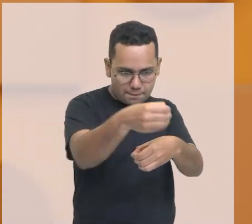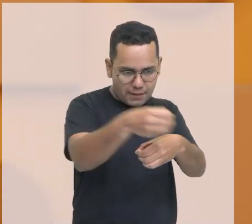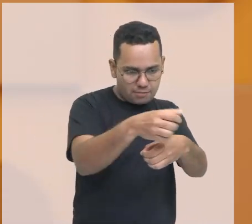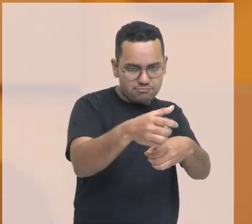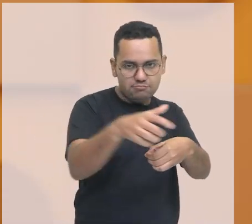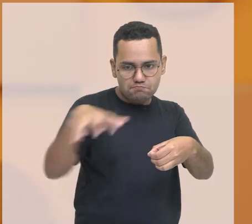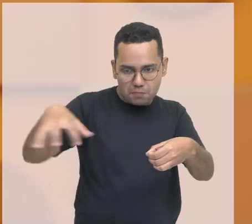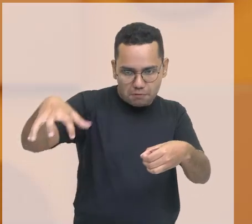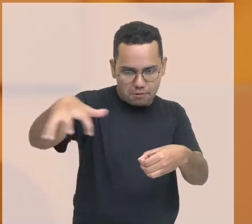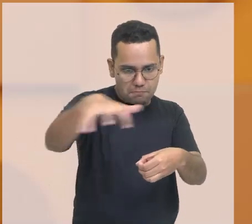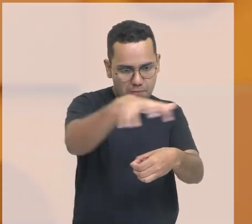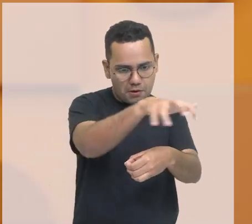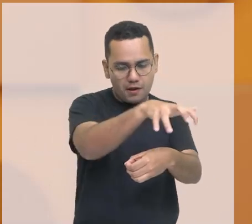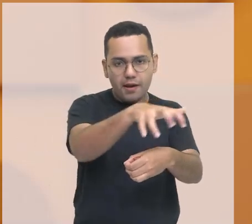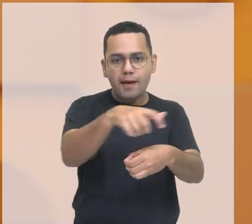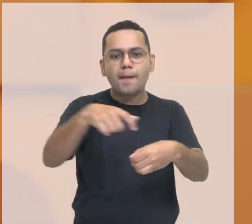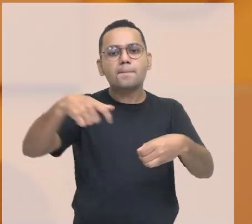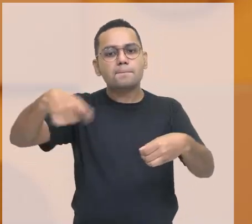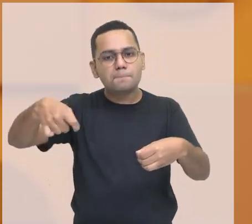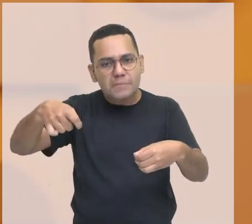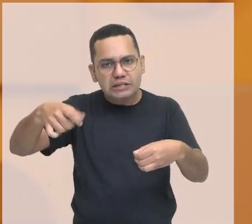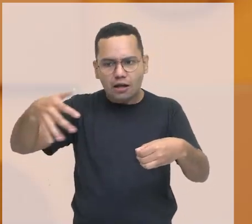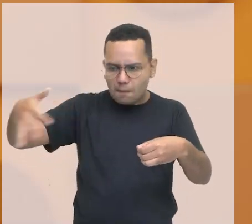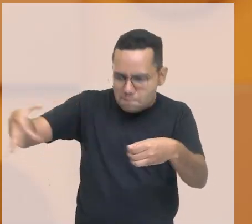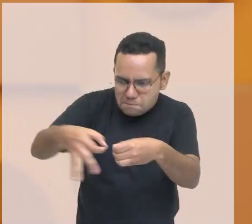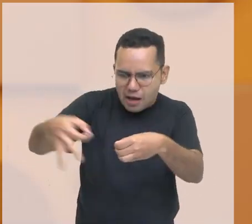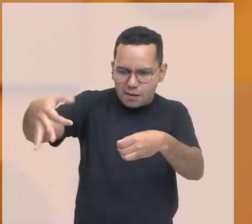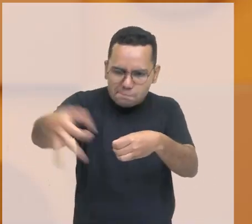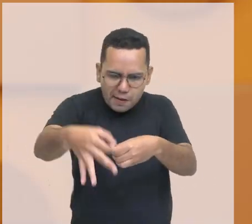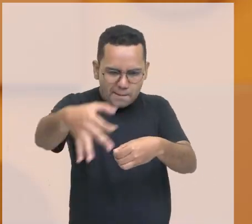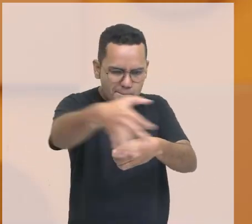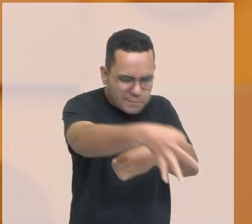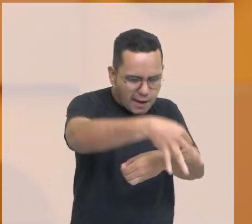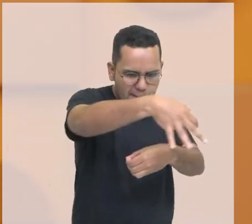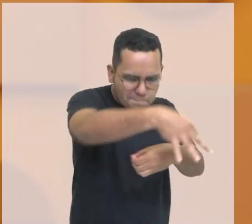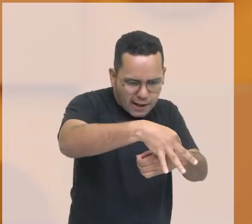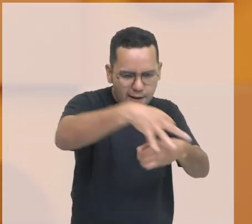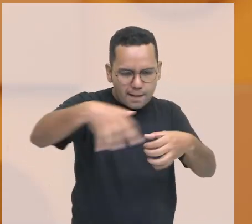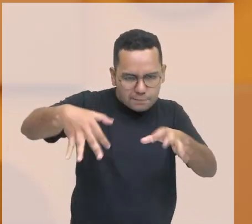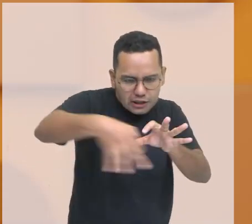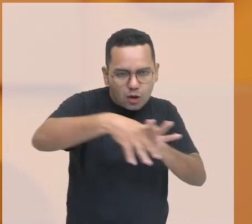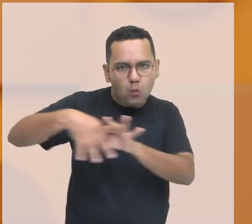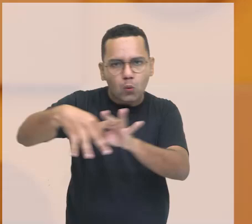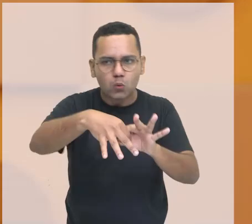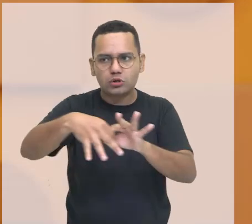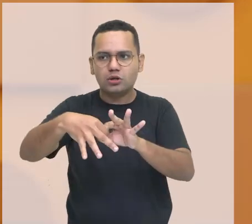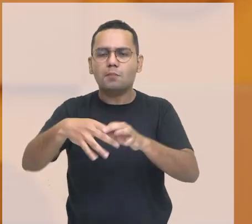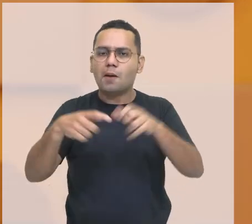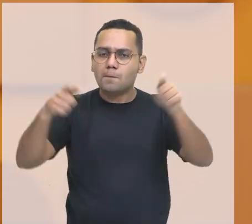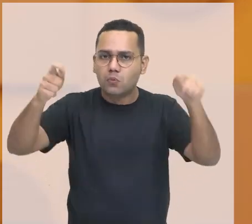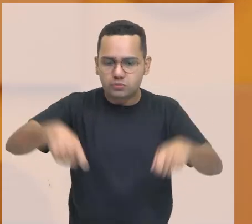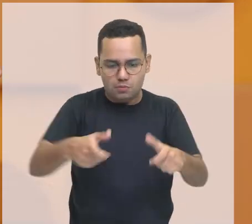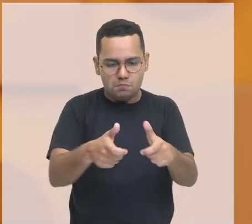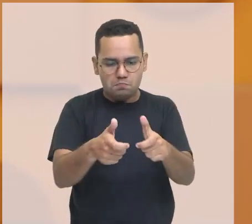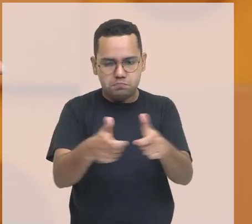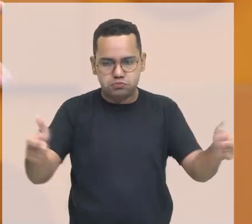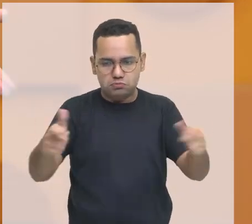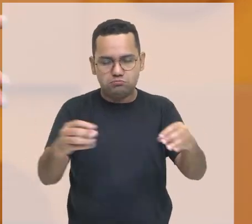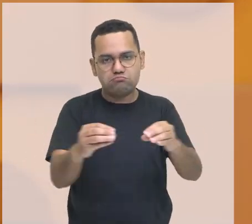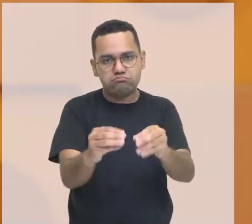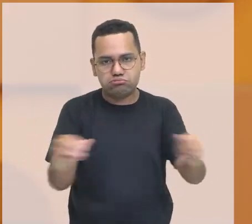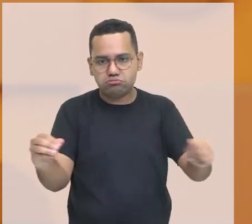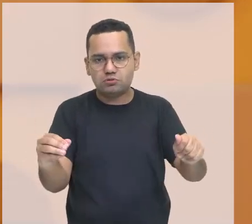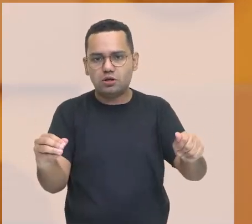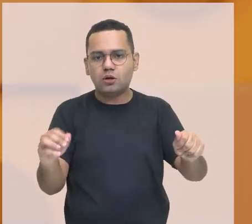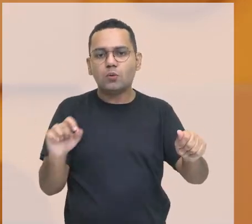que fossem anexados à região da Alemanha para ele expandir o seu território e conquistar o que